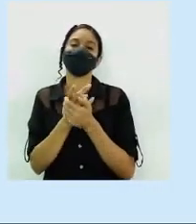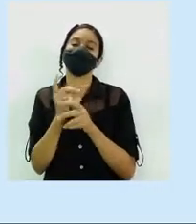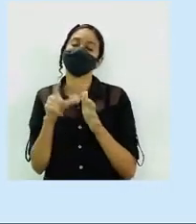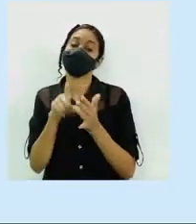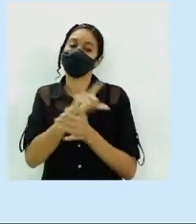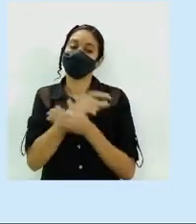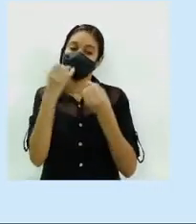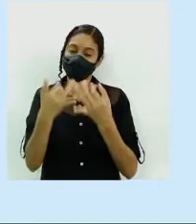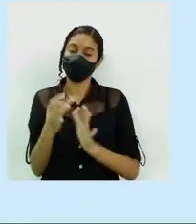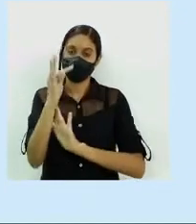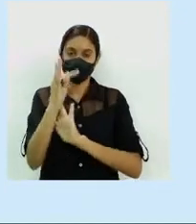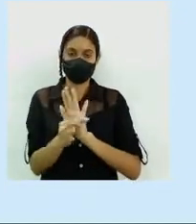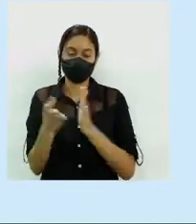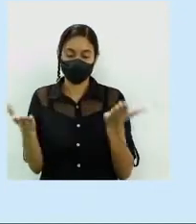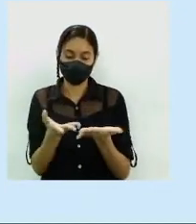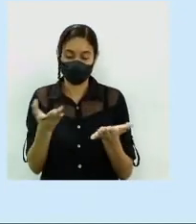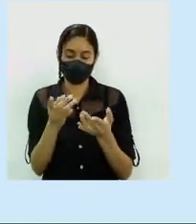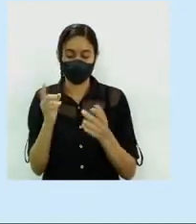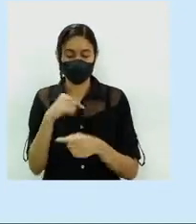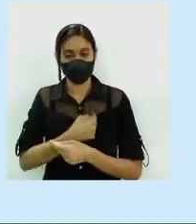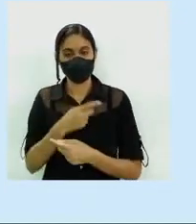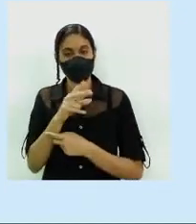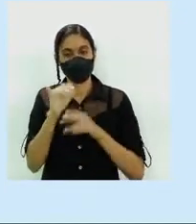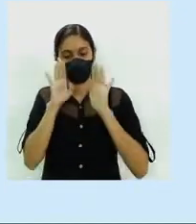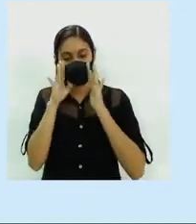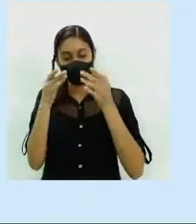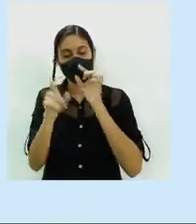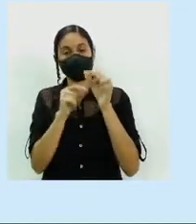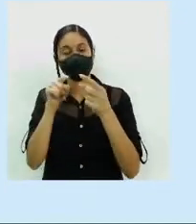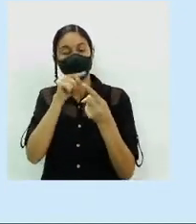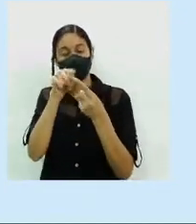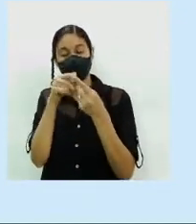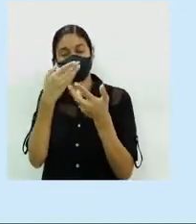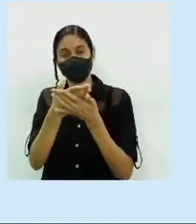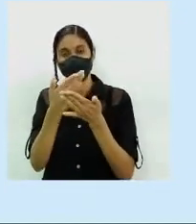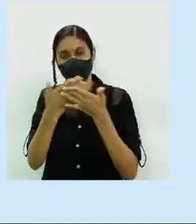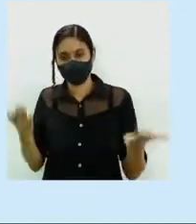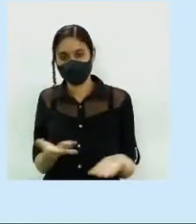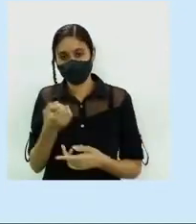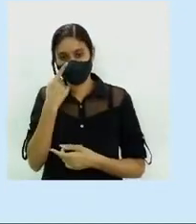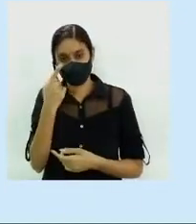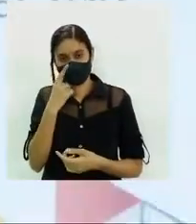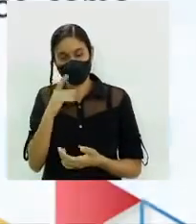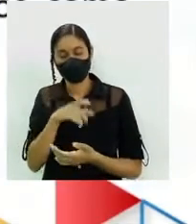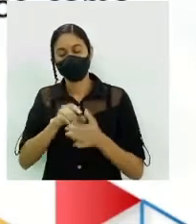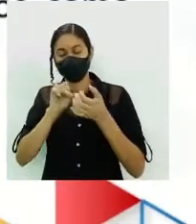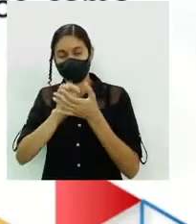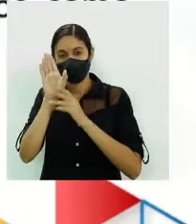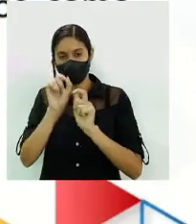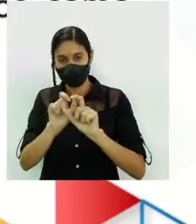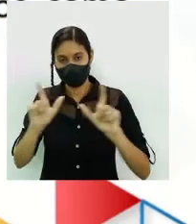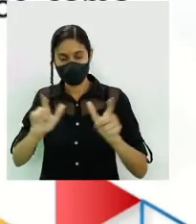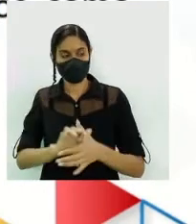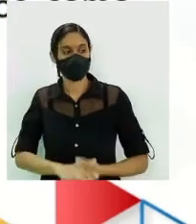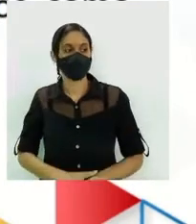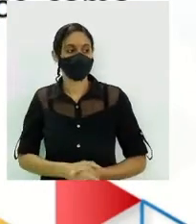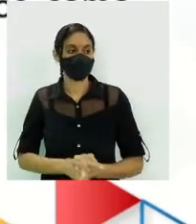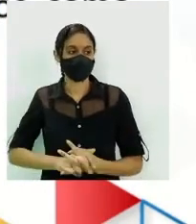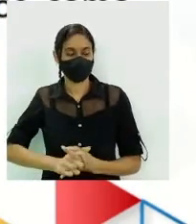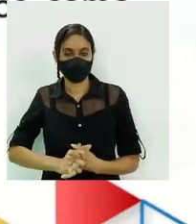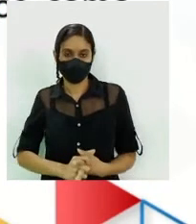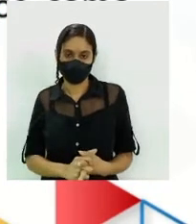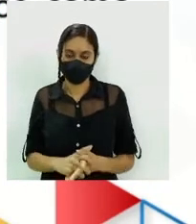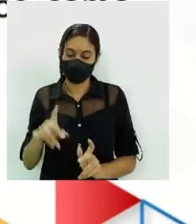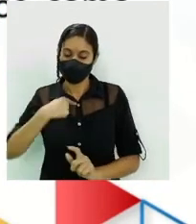mais sobre o gênero textual de hoje, vamos se ater ao objetivo da nossa aula? Se liga no slide. A gente